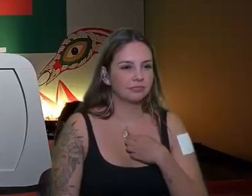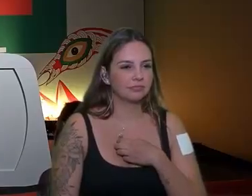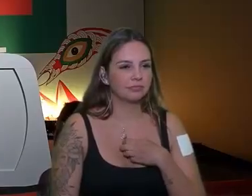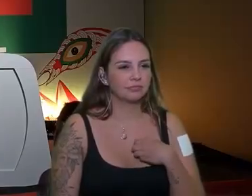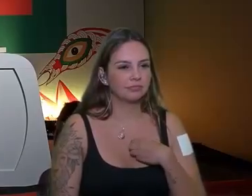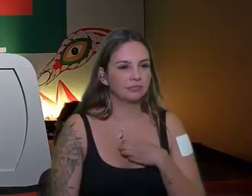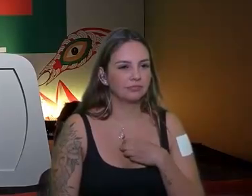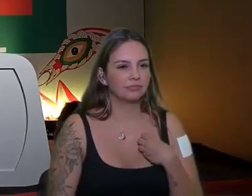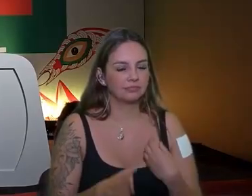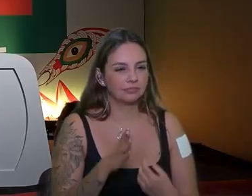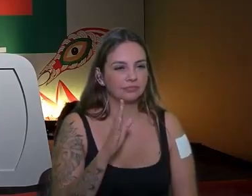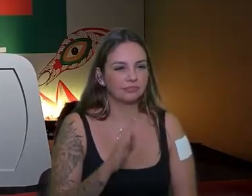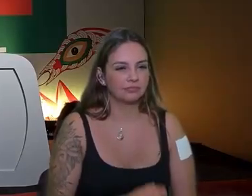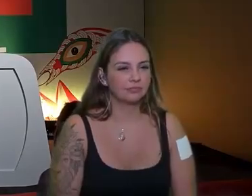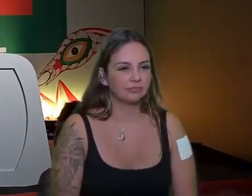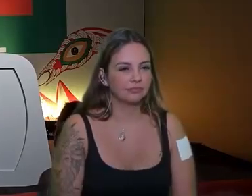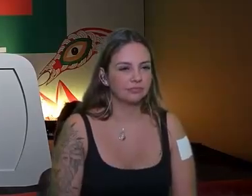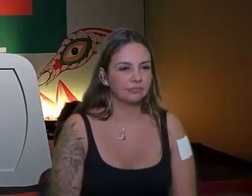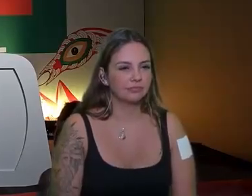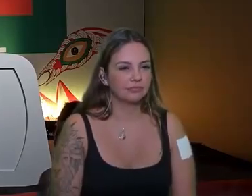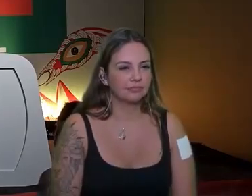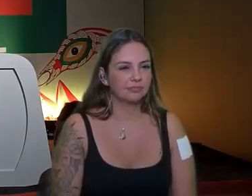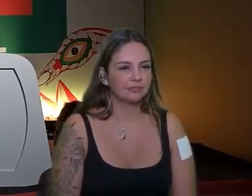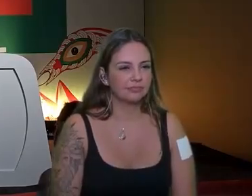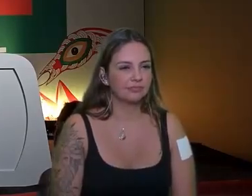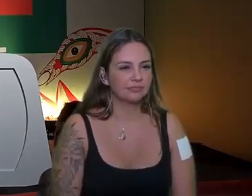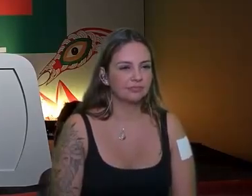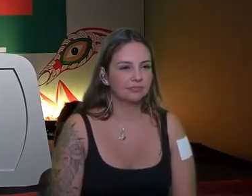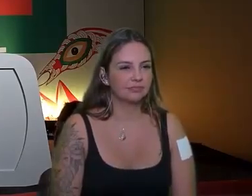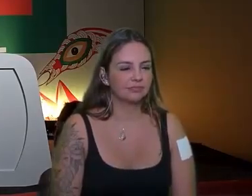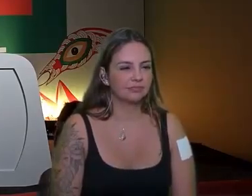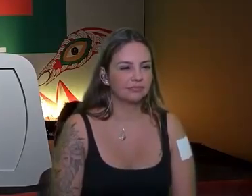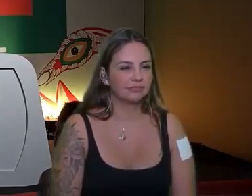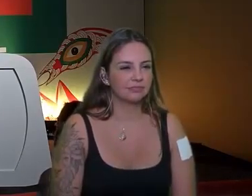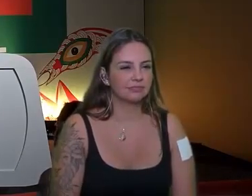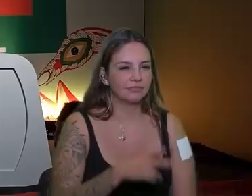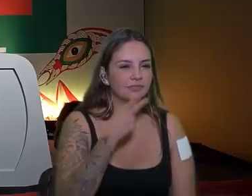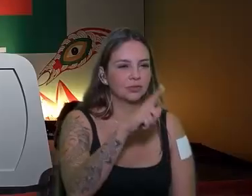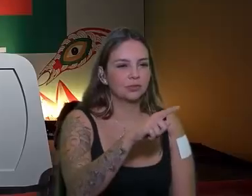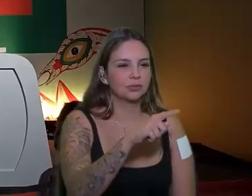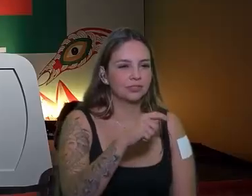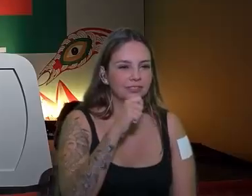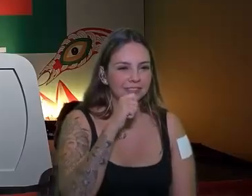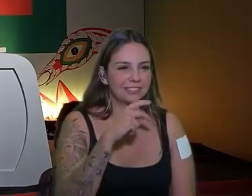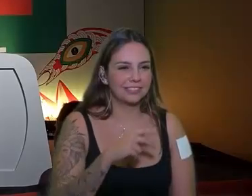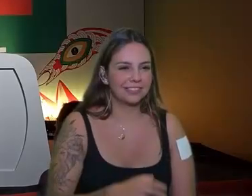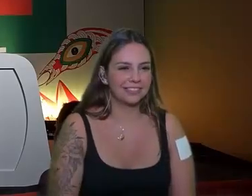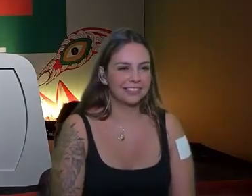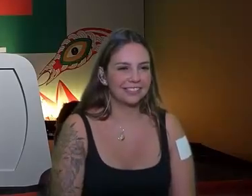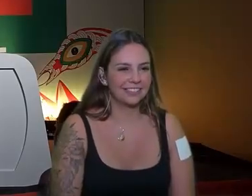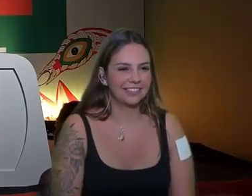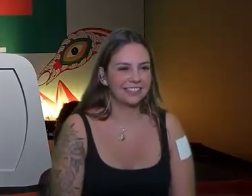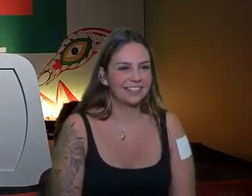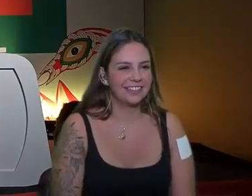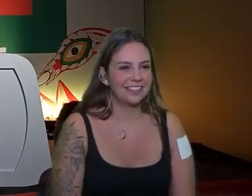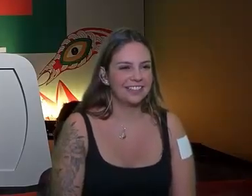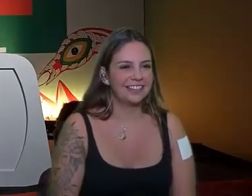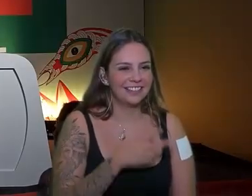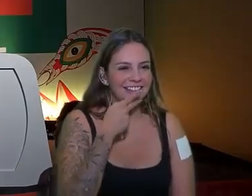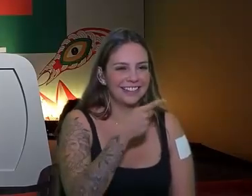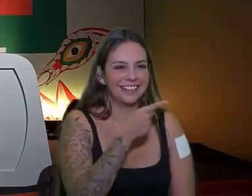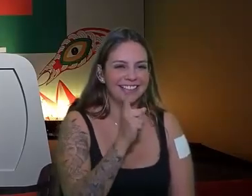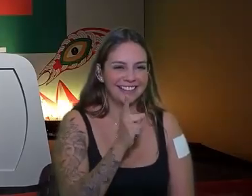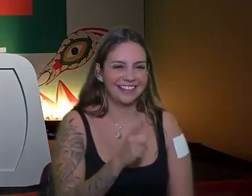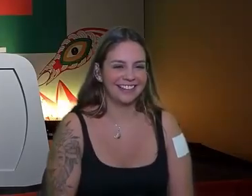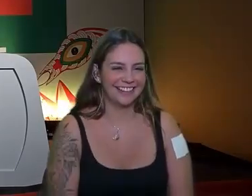assim, ó, sabe, corrige a professora, liga o microfone. Olha que elas vão ver isso, Liga- depois elas vêm falar com